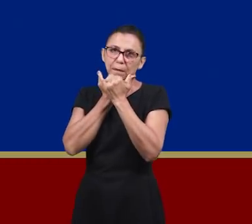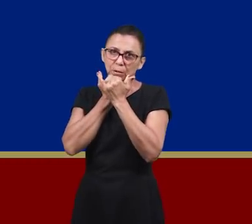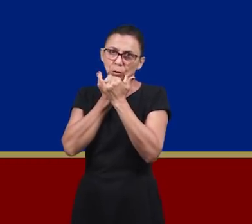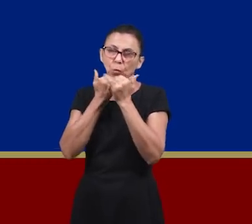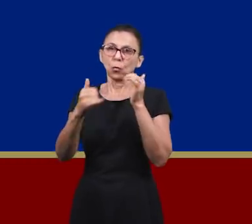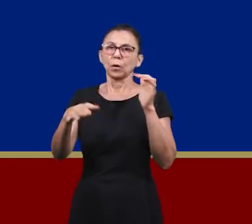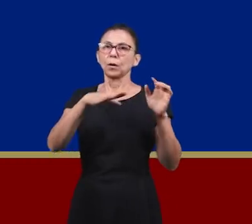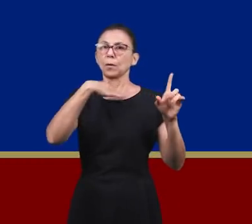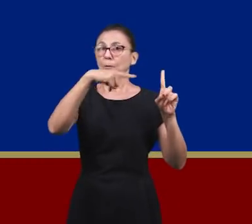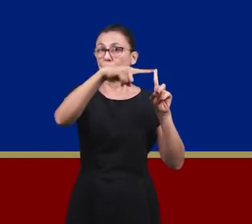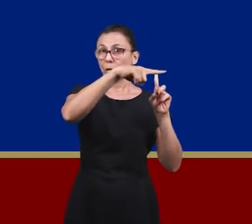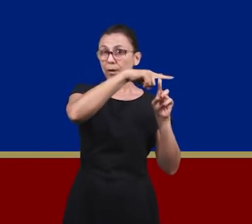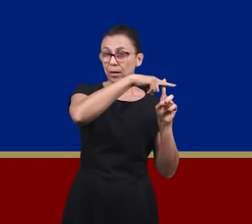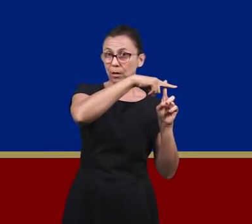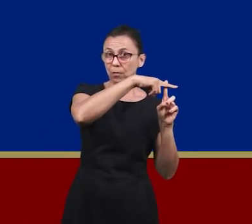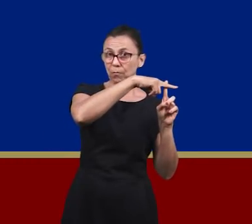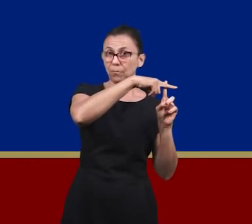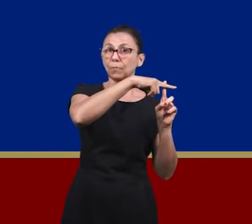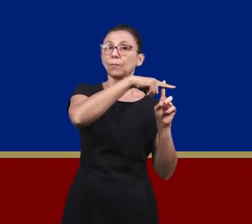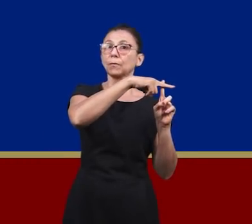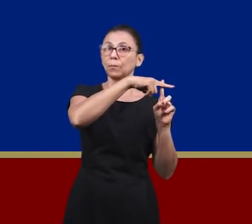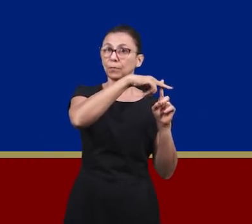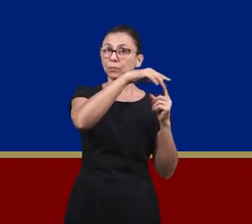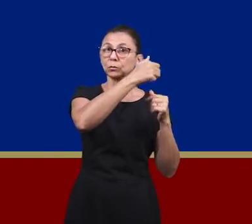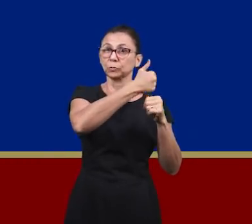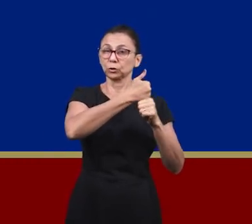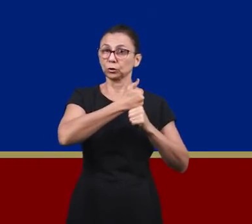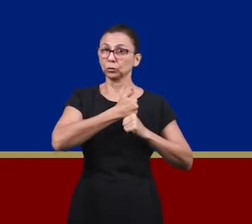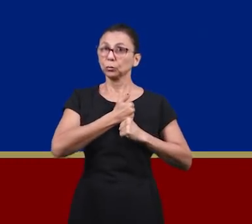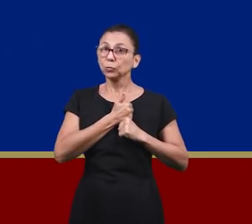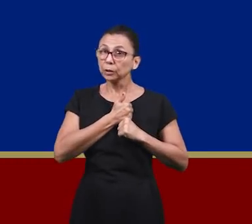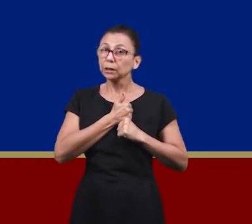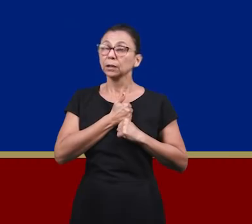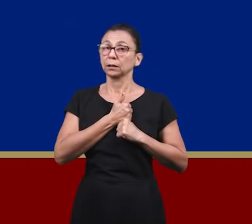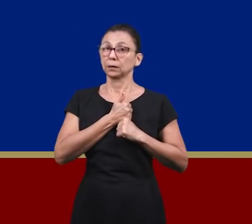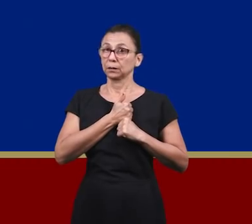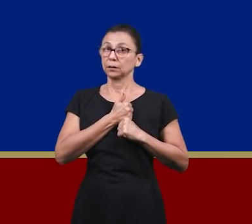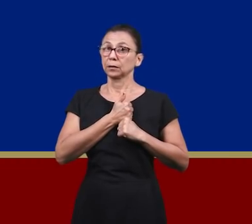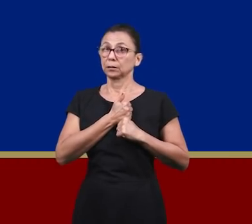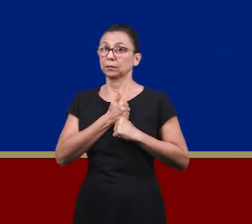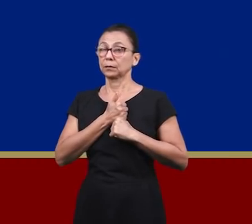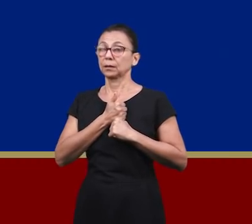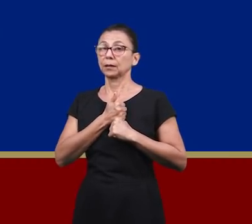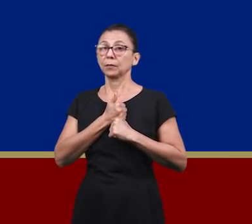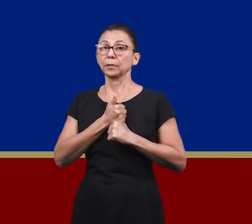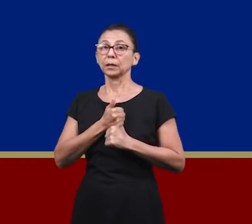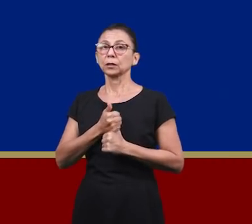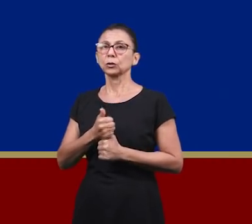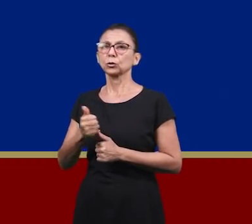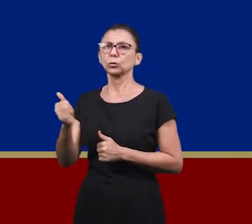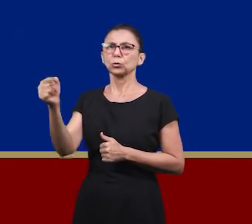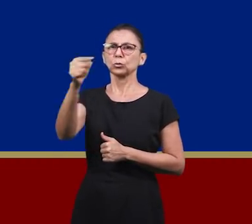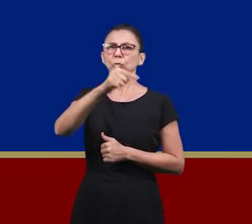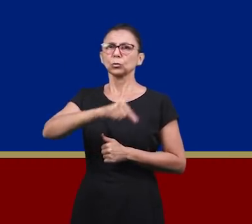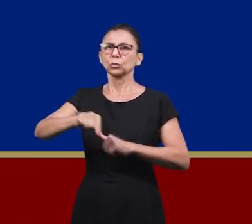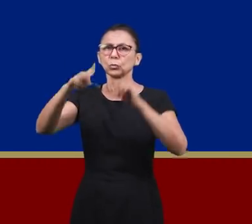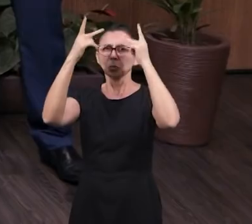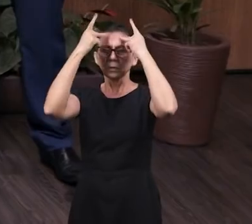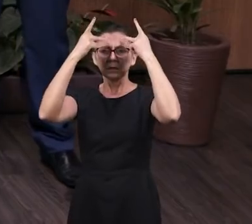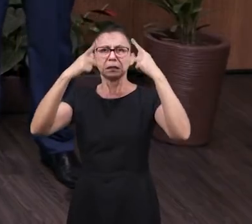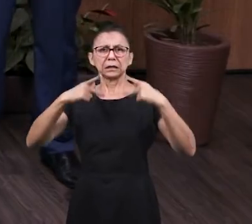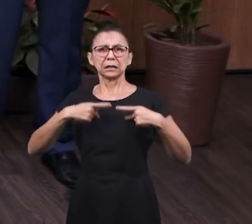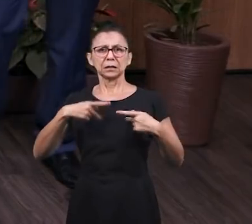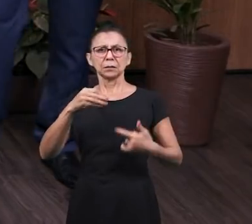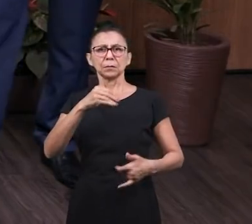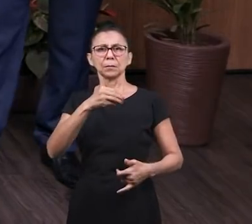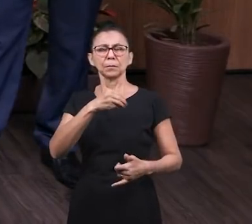E não somente pelos nossos, mas também pelos de todo mundo. que maravilha, glórias a Deus. No projeto